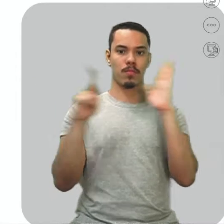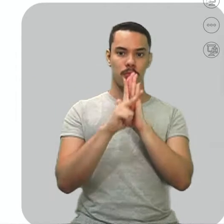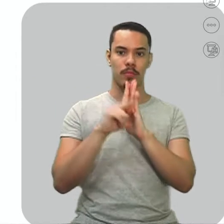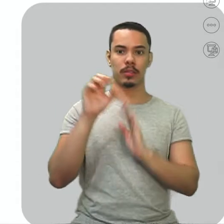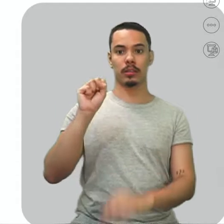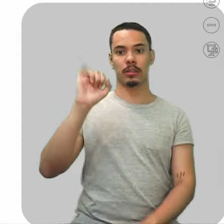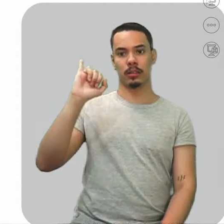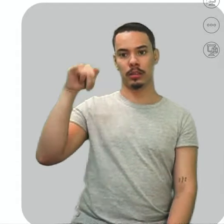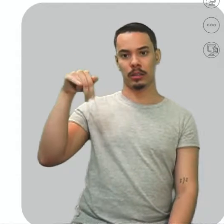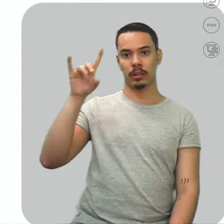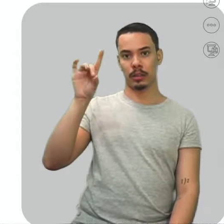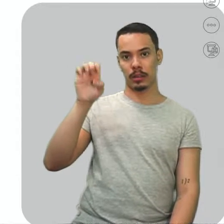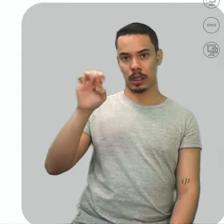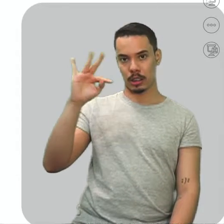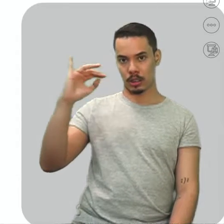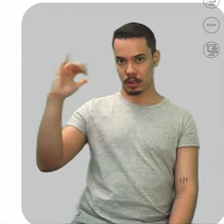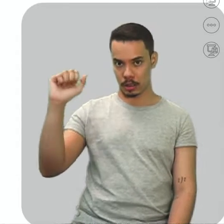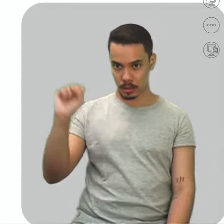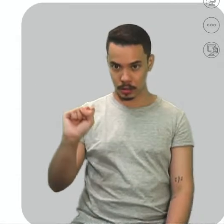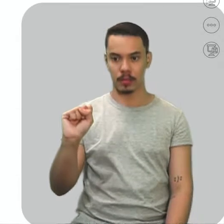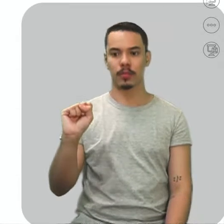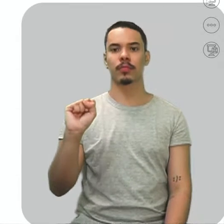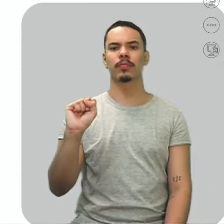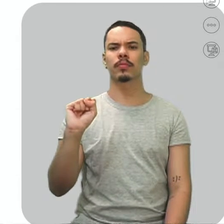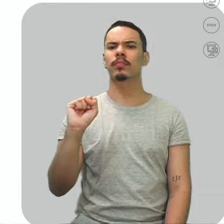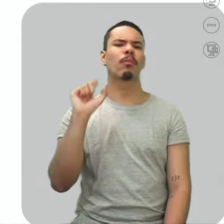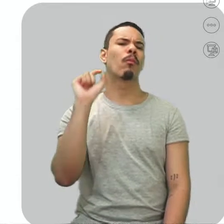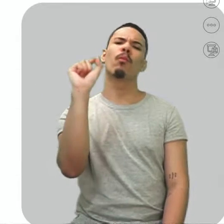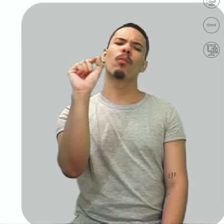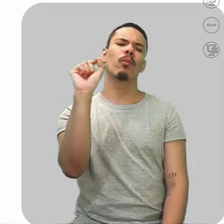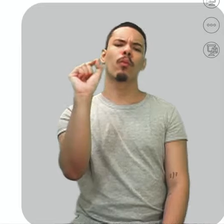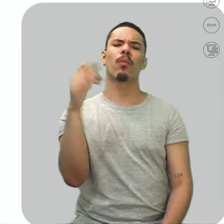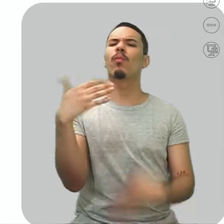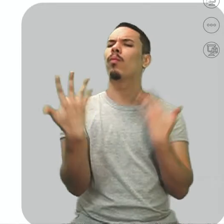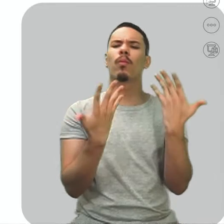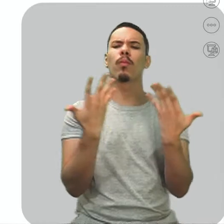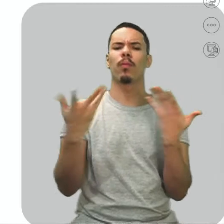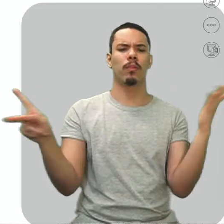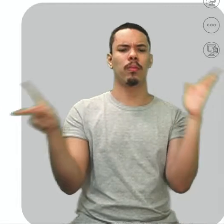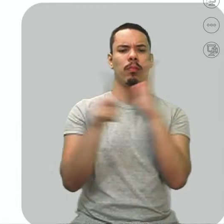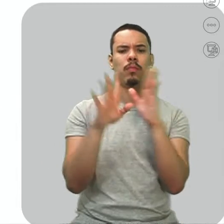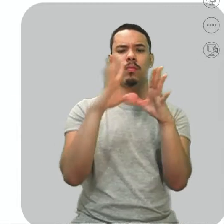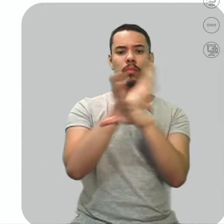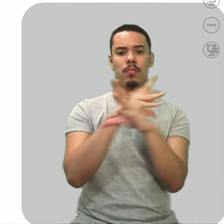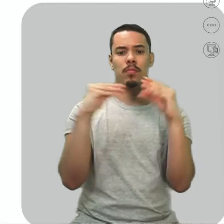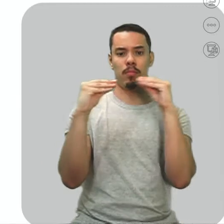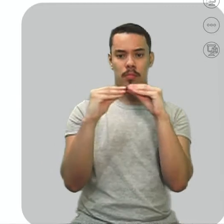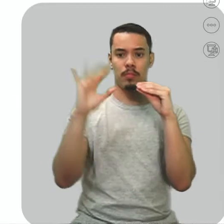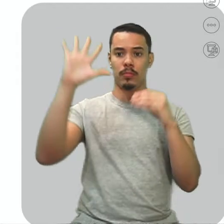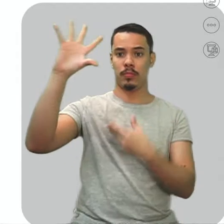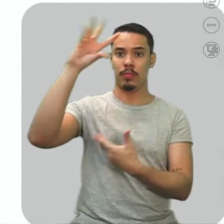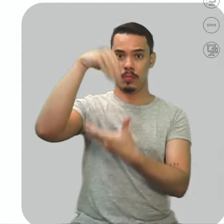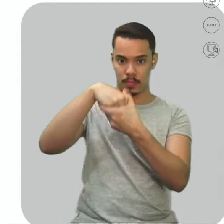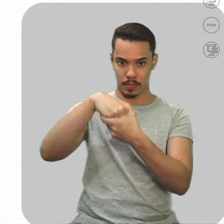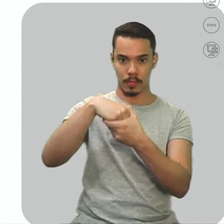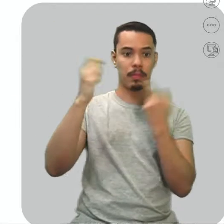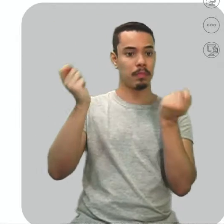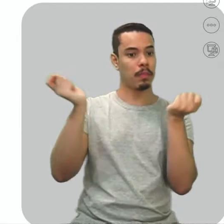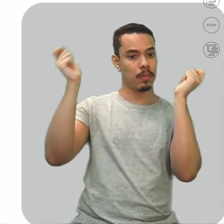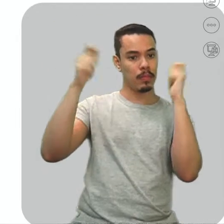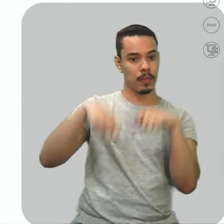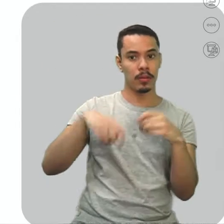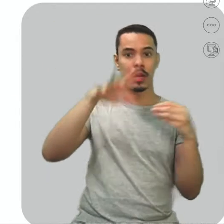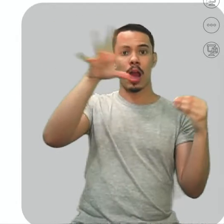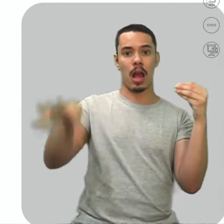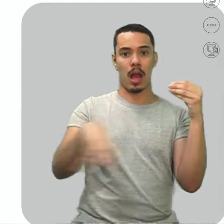sindética né e são classificadas de acordo com a condição poder chega aqui é centro dois ela